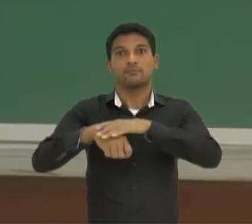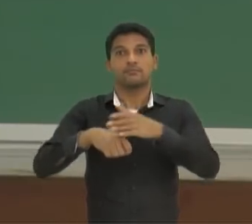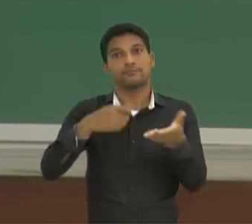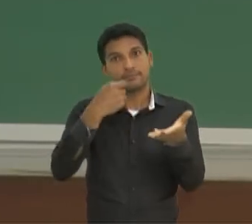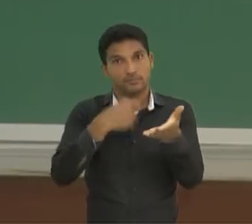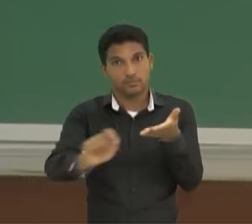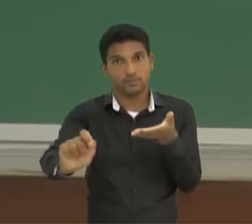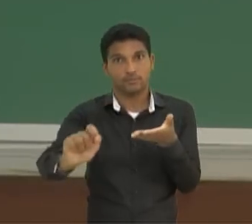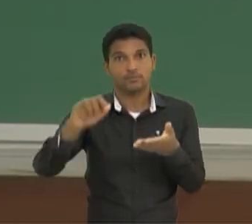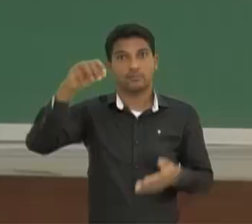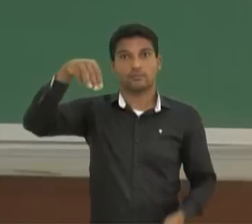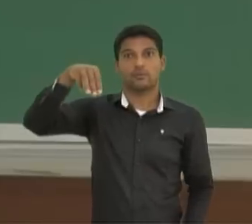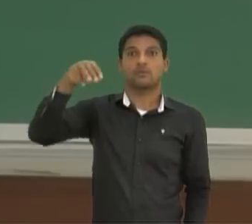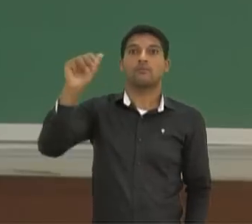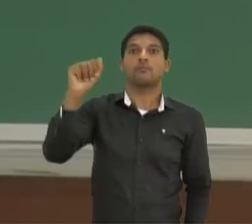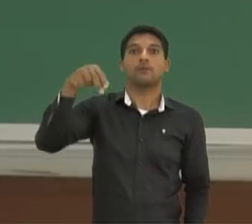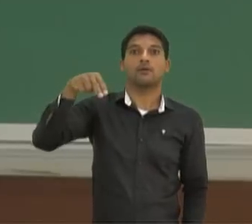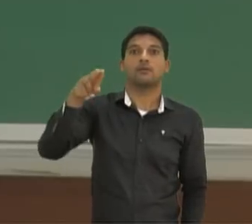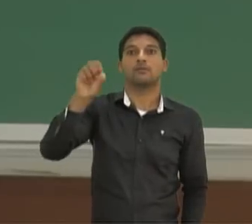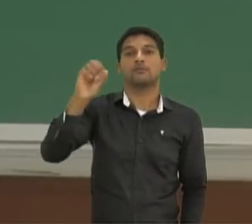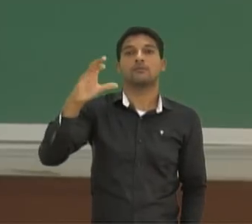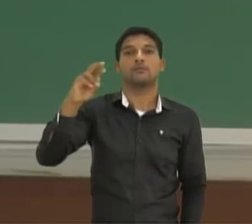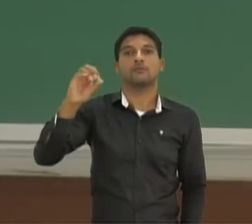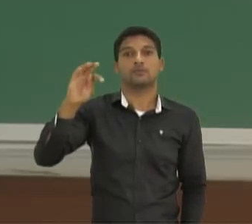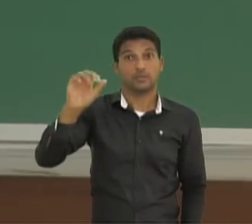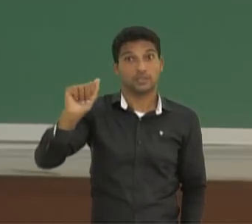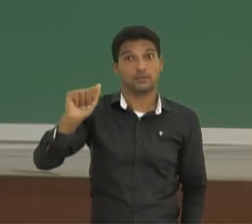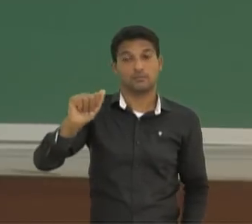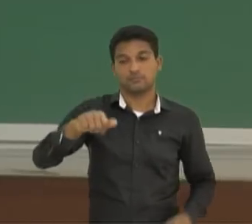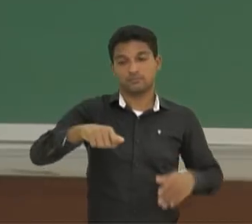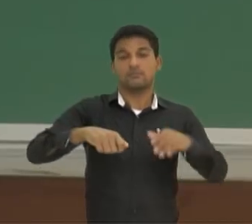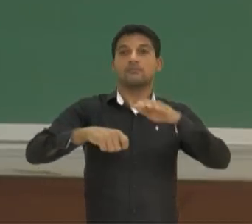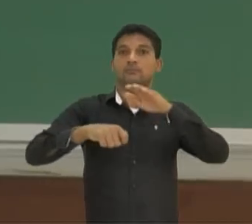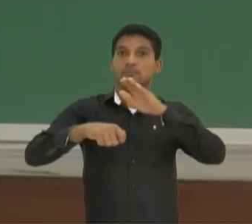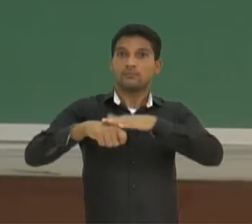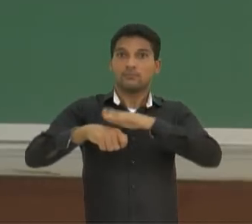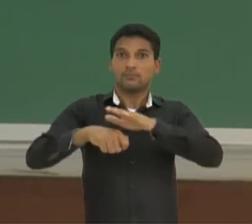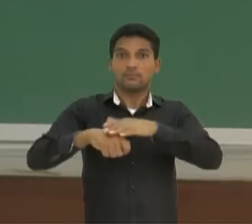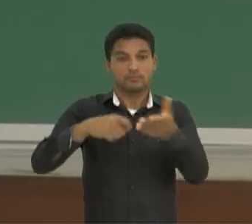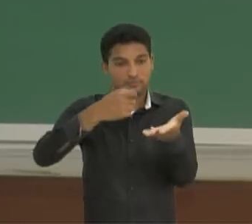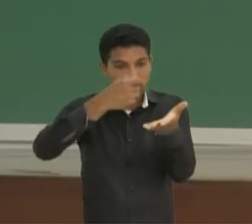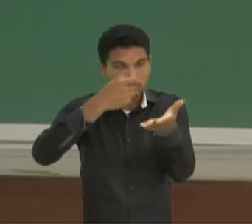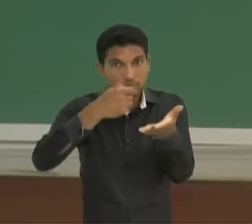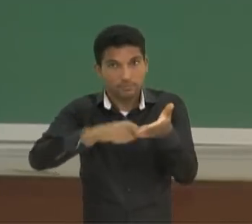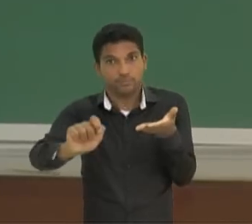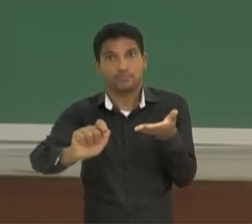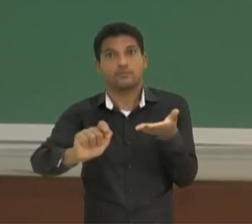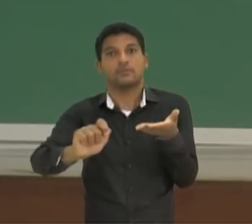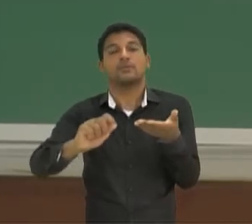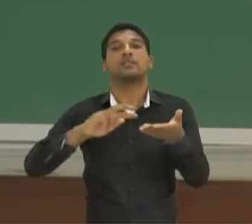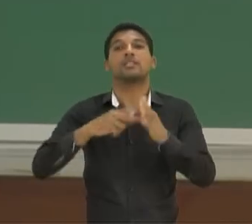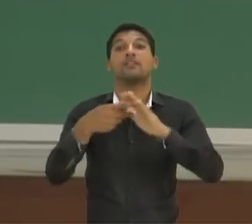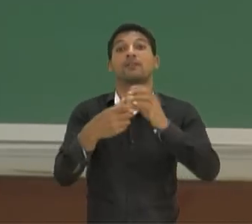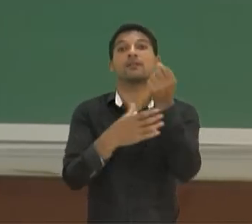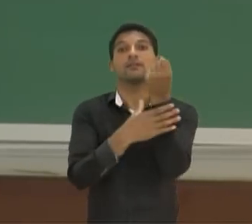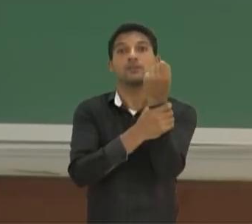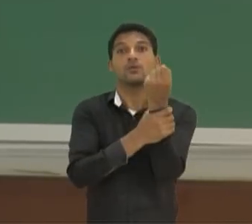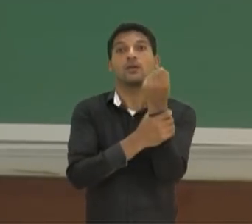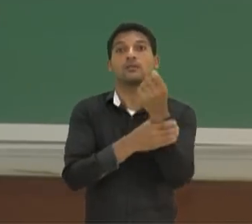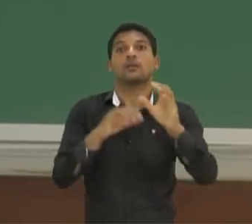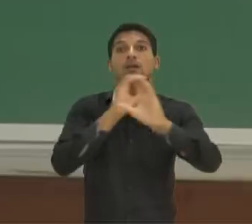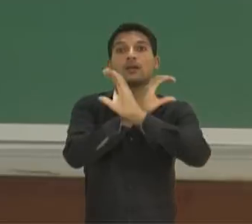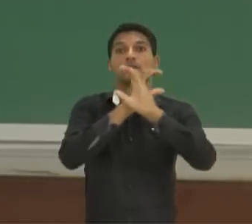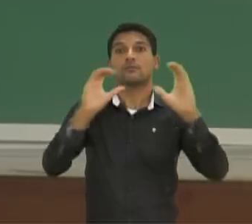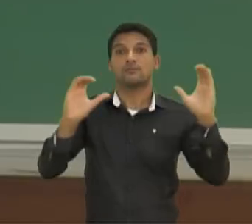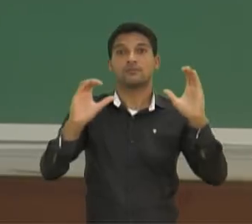gente viu nos slides anteriores que a assinatura manuscrita, ela gera maior credibilidade e maior confiabilidade no documento,